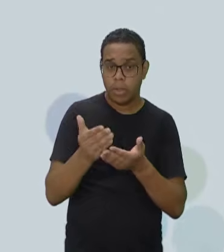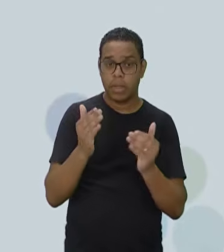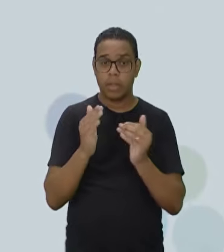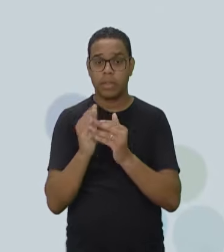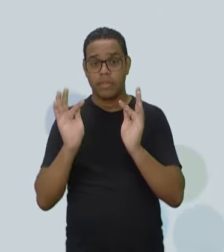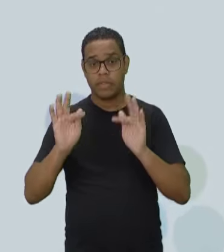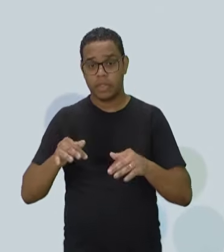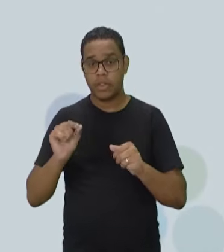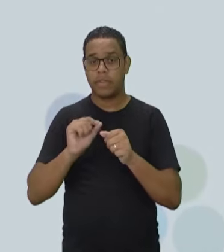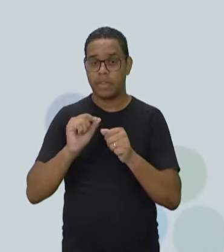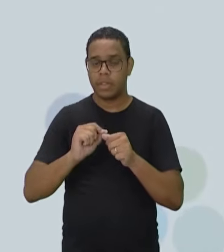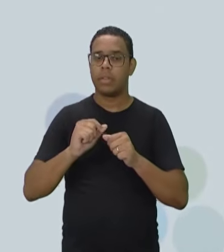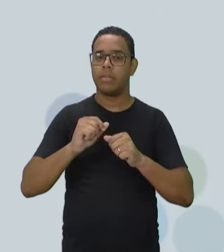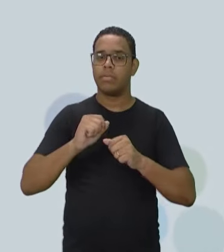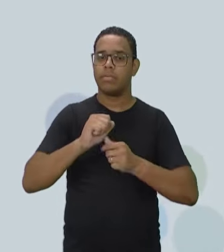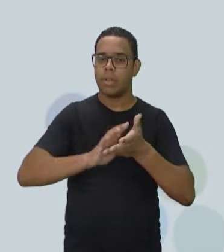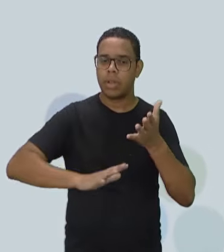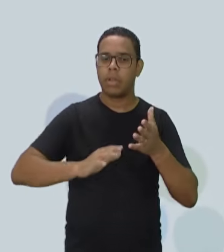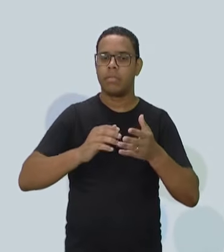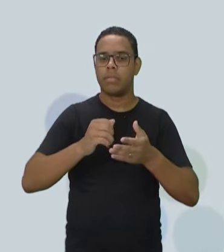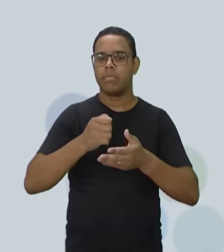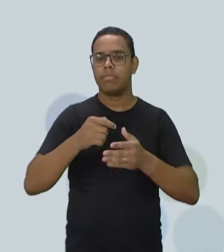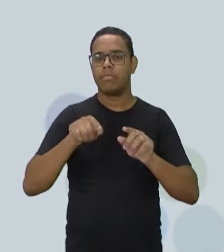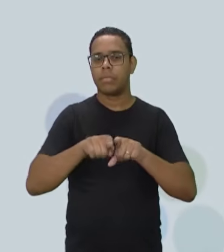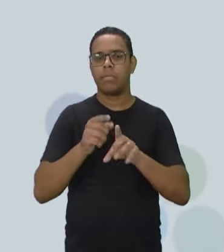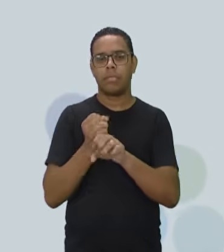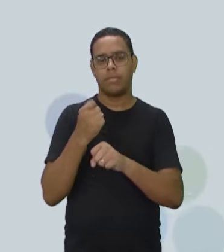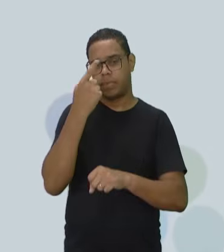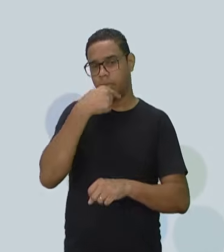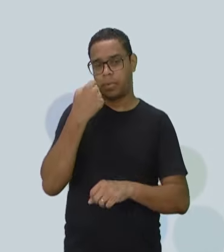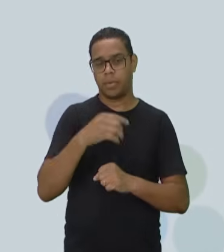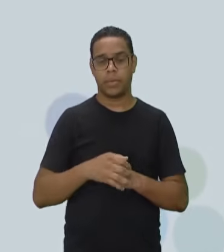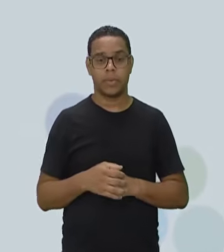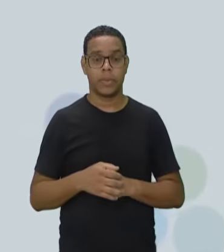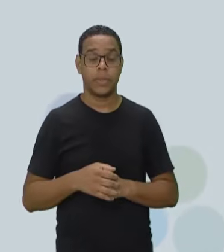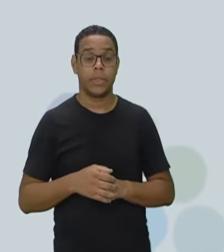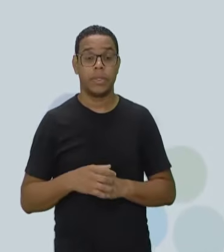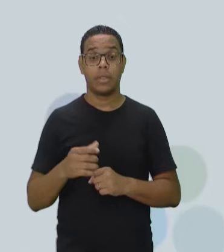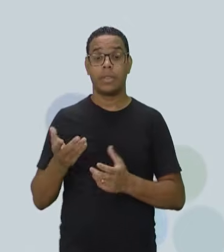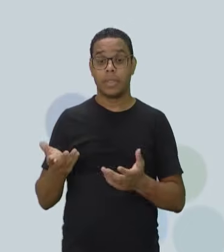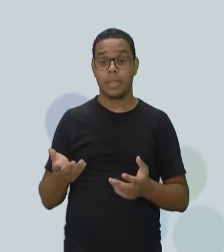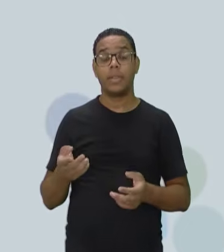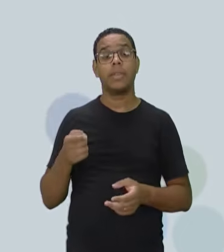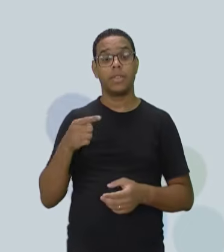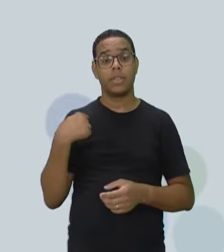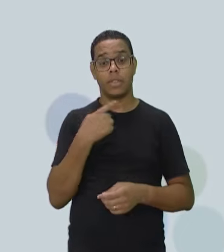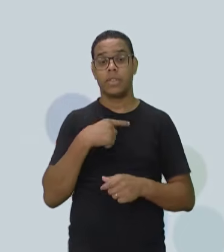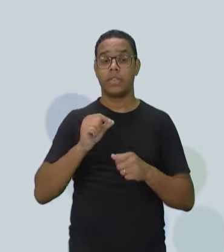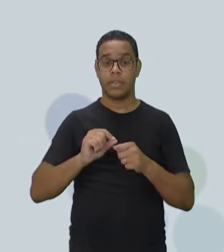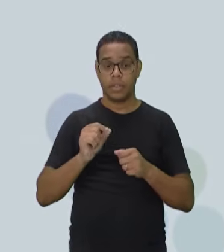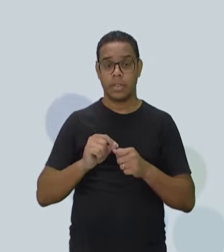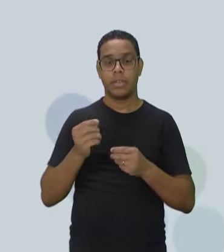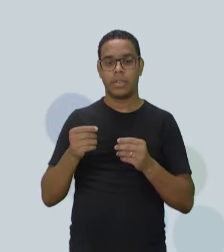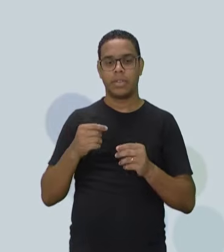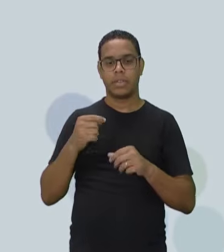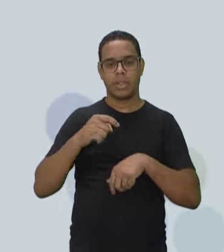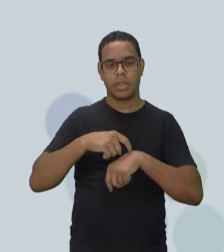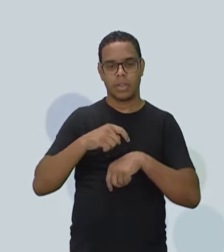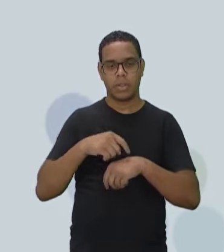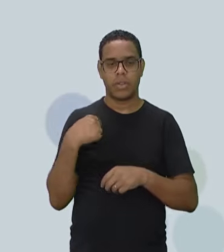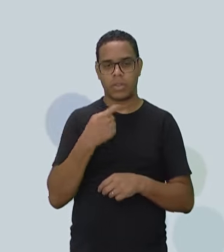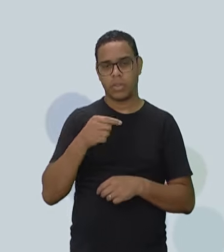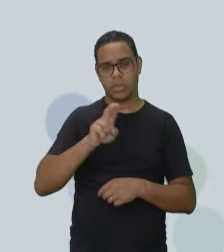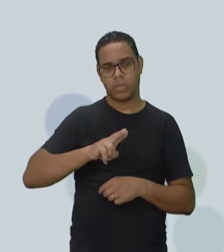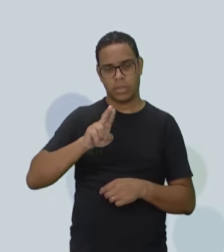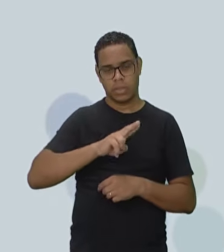término de realização de uma tarefa e sua duração. Parece a habilidade que a gente fez aí do reloginho. Então, a gente